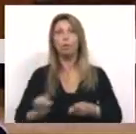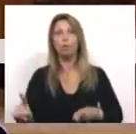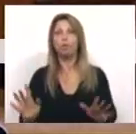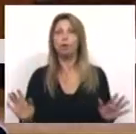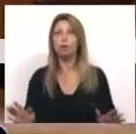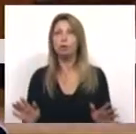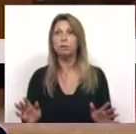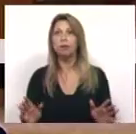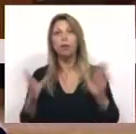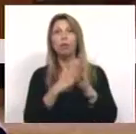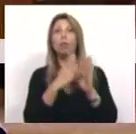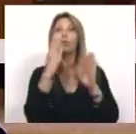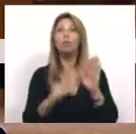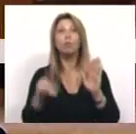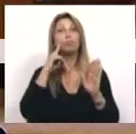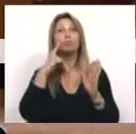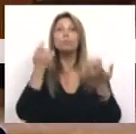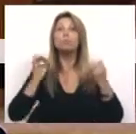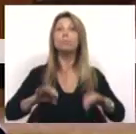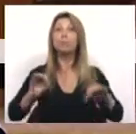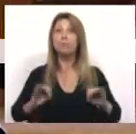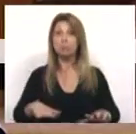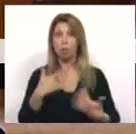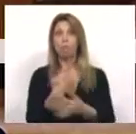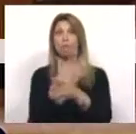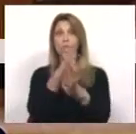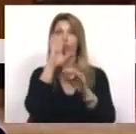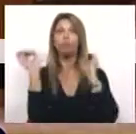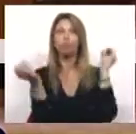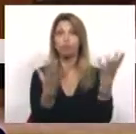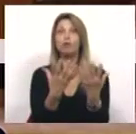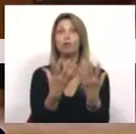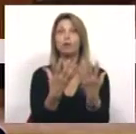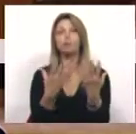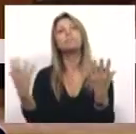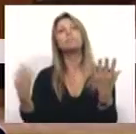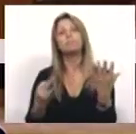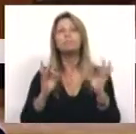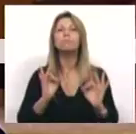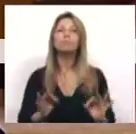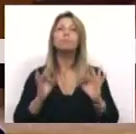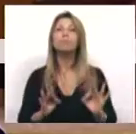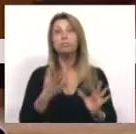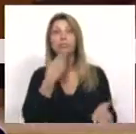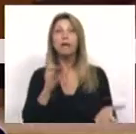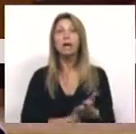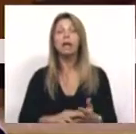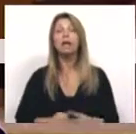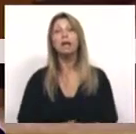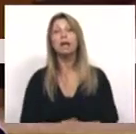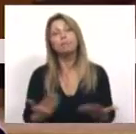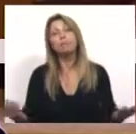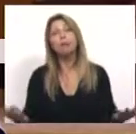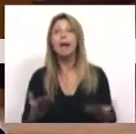que o paradigma da prevenção dos fogos florestais será efetivamente uma realidade. É